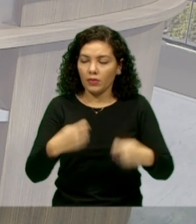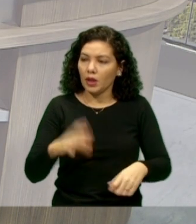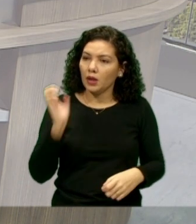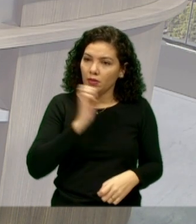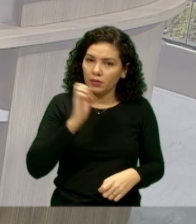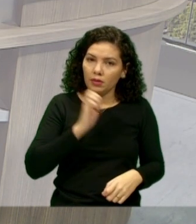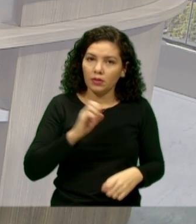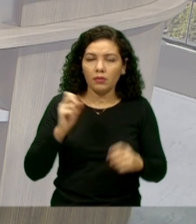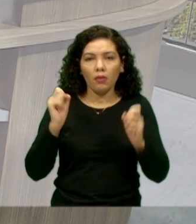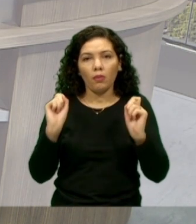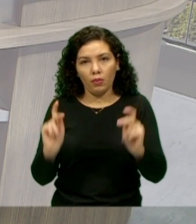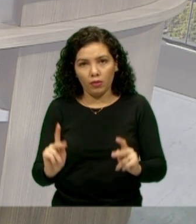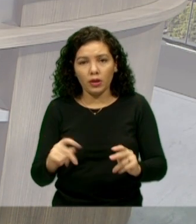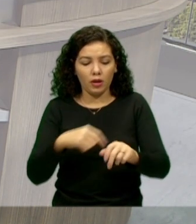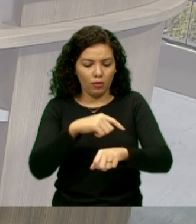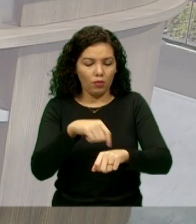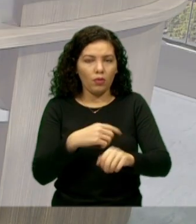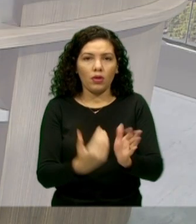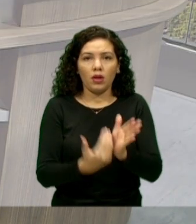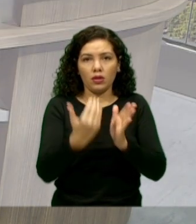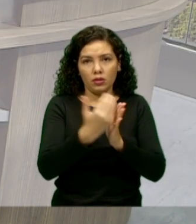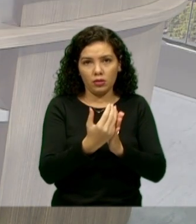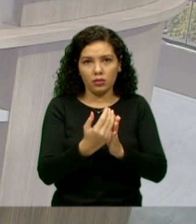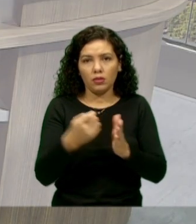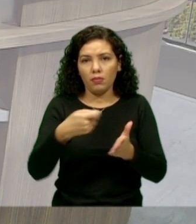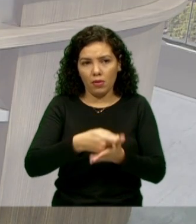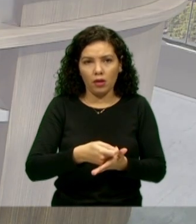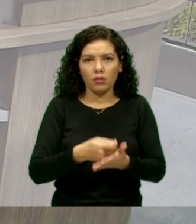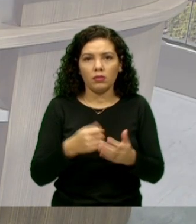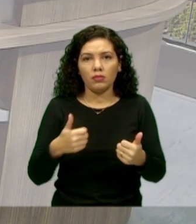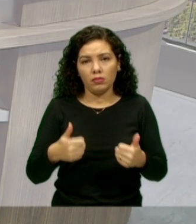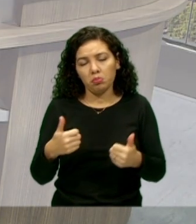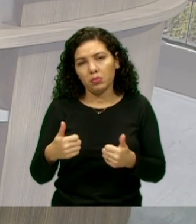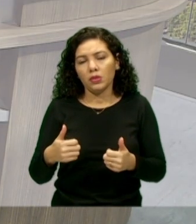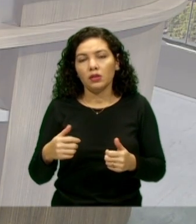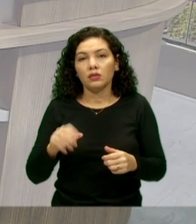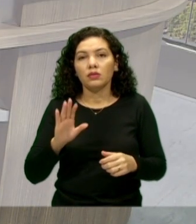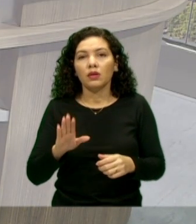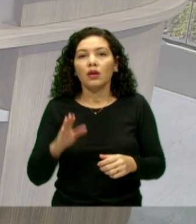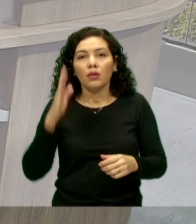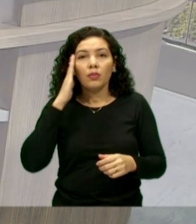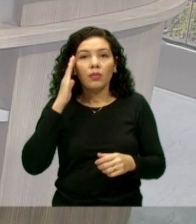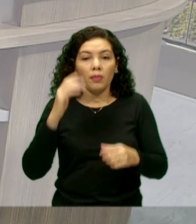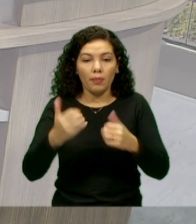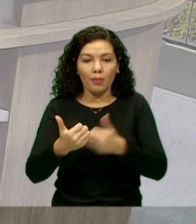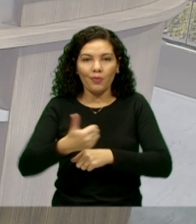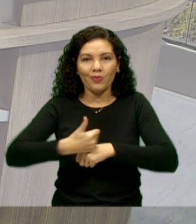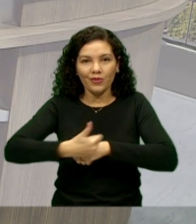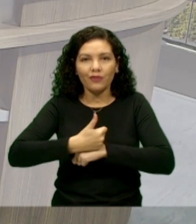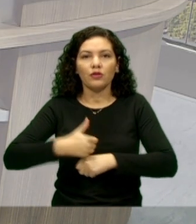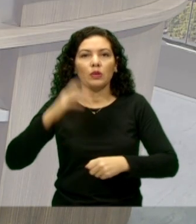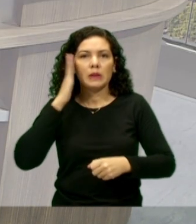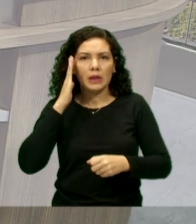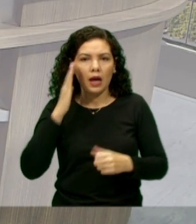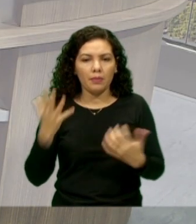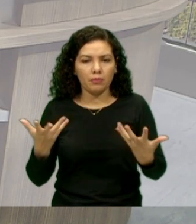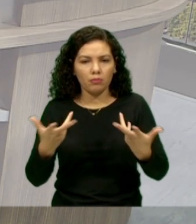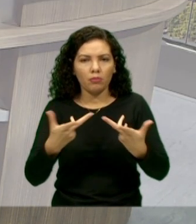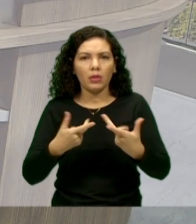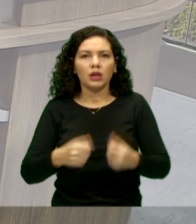emergencial, perfeito, hora extra, é o mais barato que tem. Você está pondo um profissional que sabe o que vai fazer, um profissional